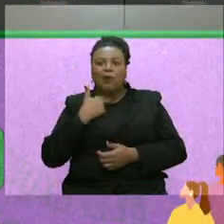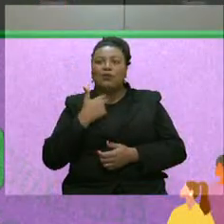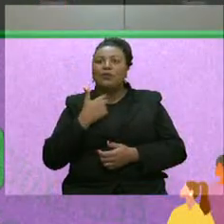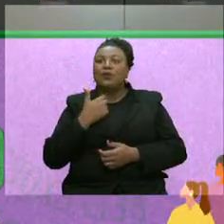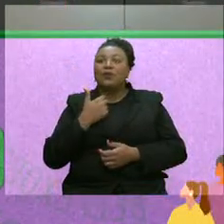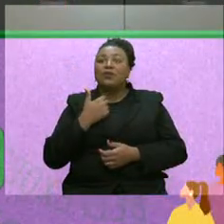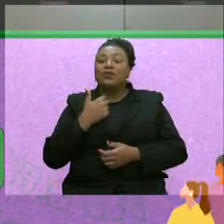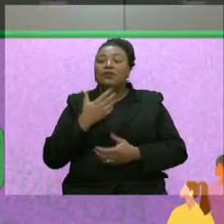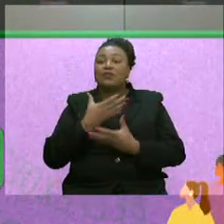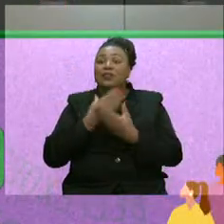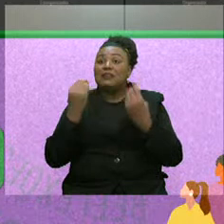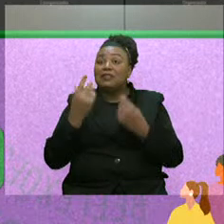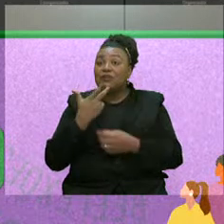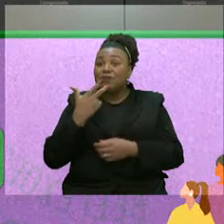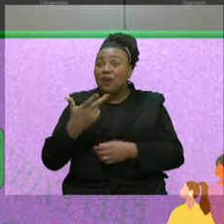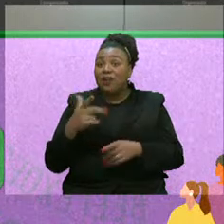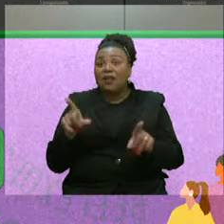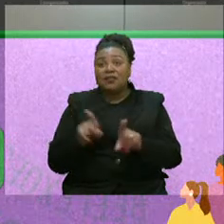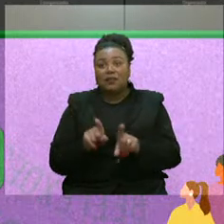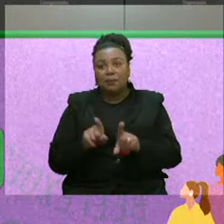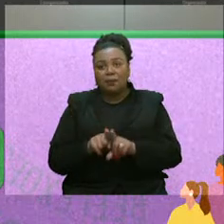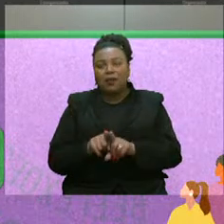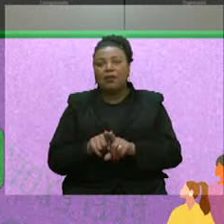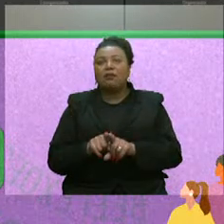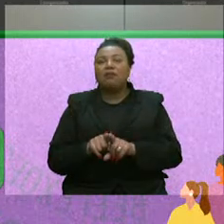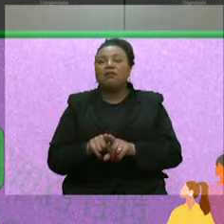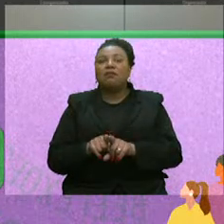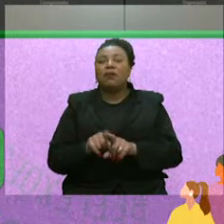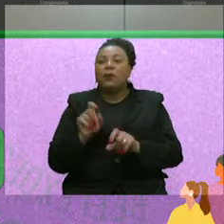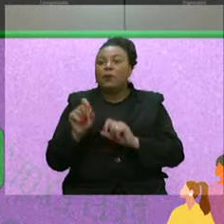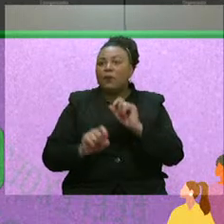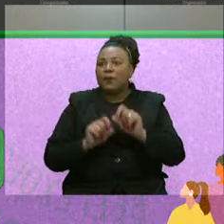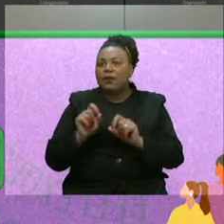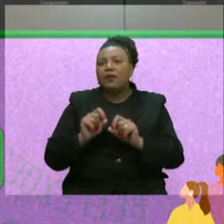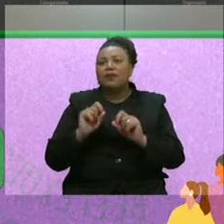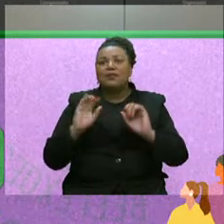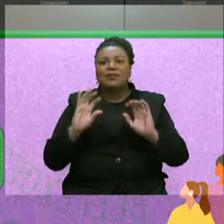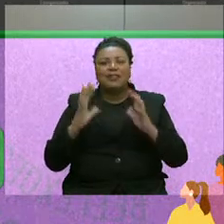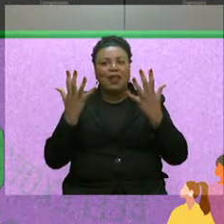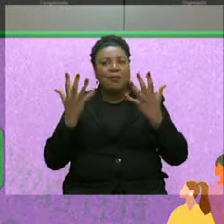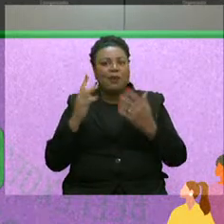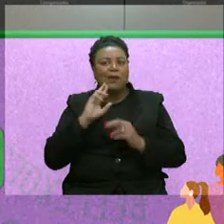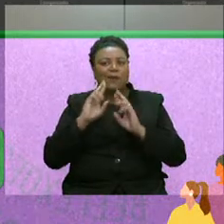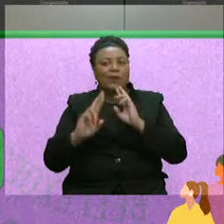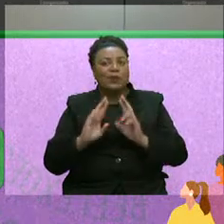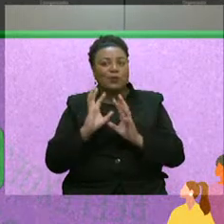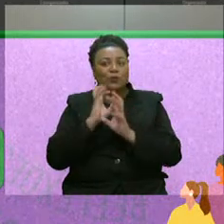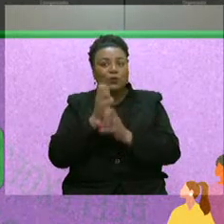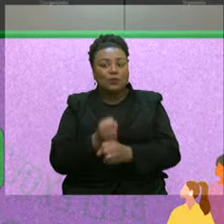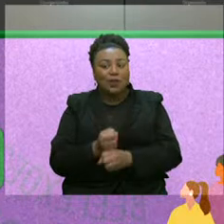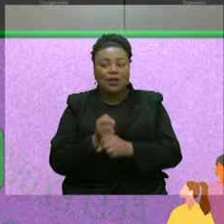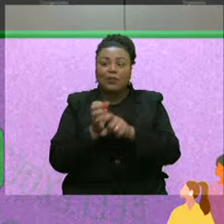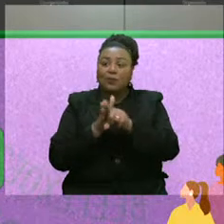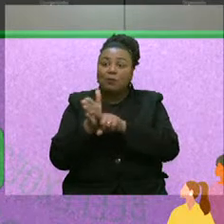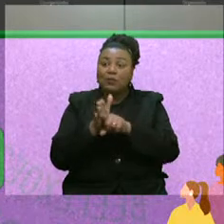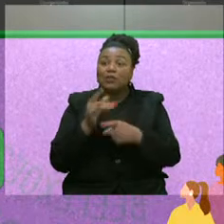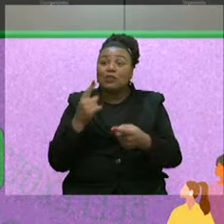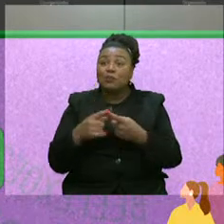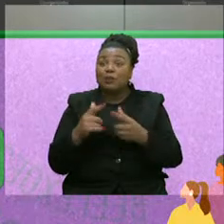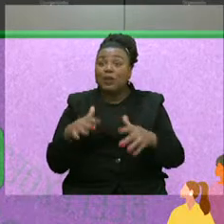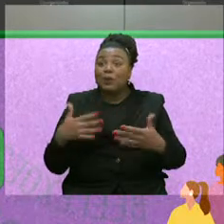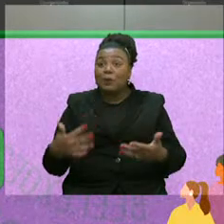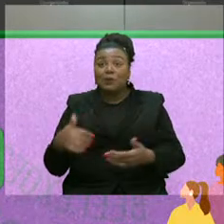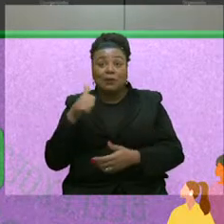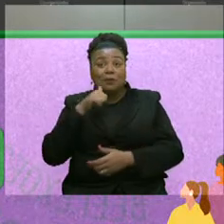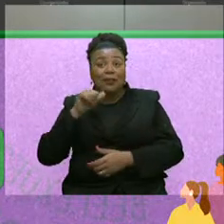deixar aqui de também, de certa forma, celebrar o resultado da pesquisa. Porque quando a